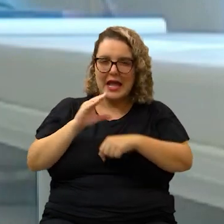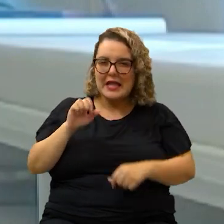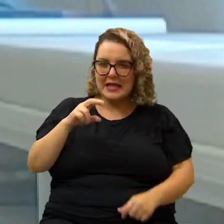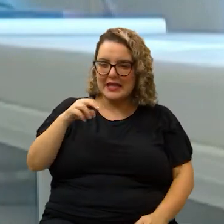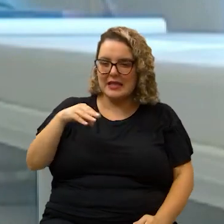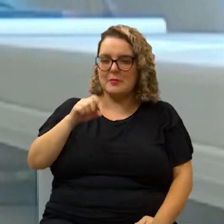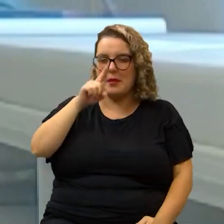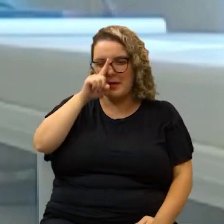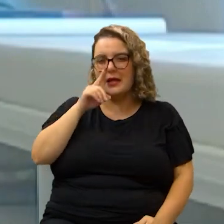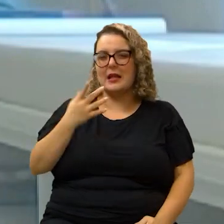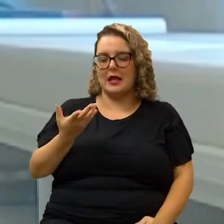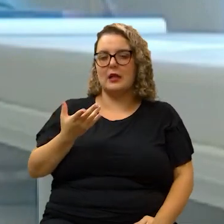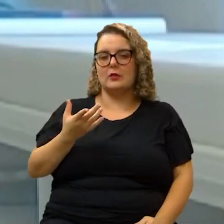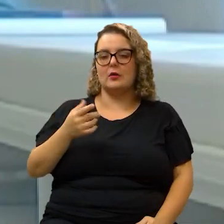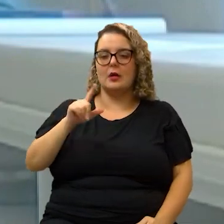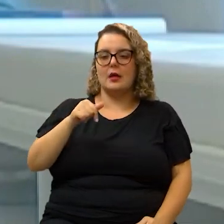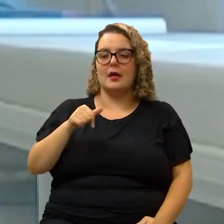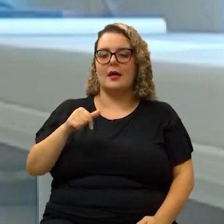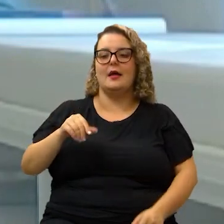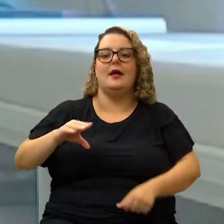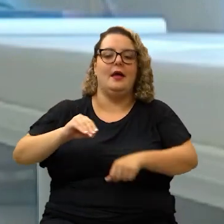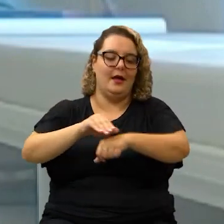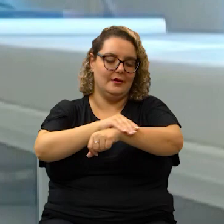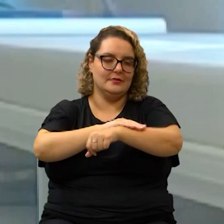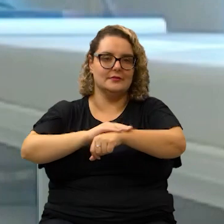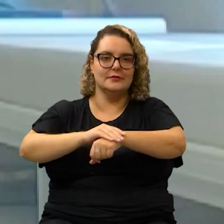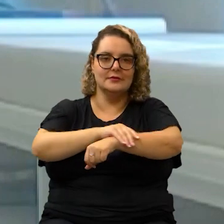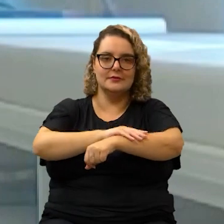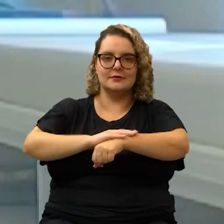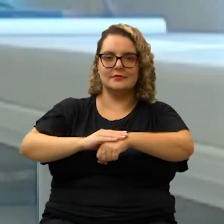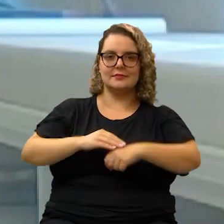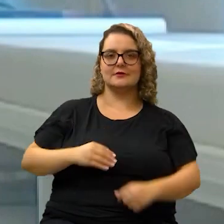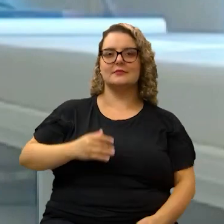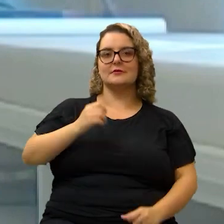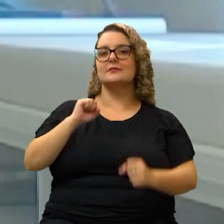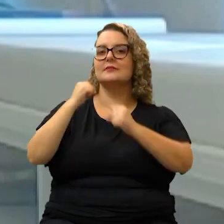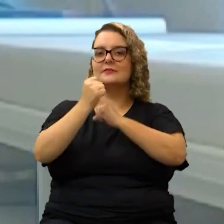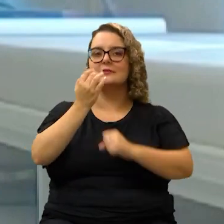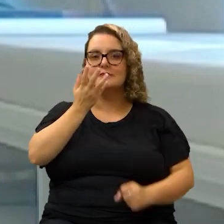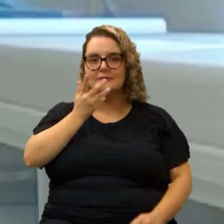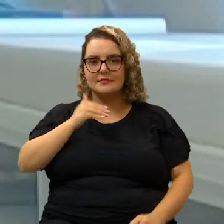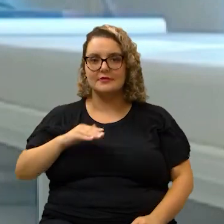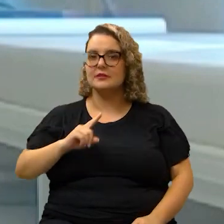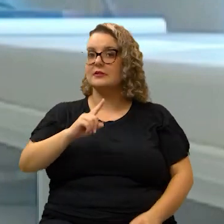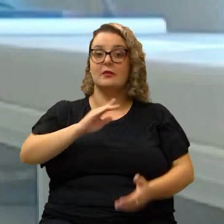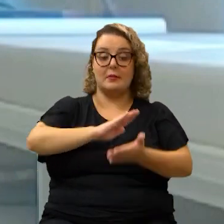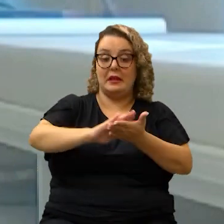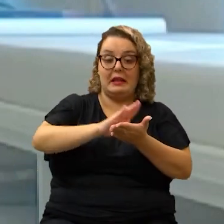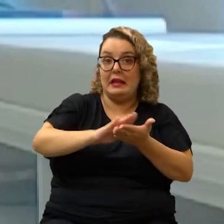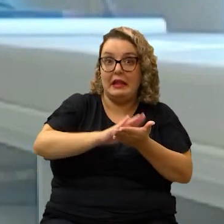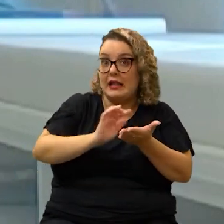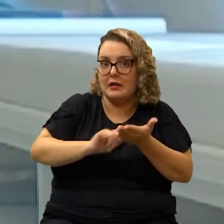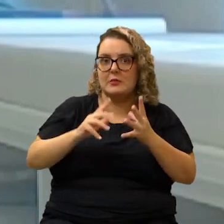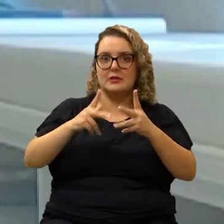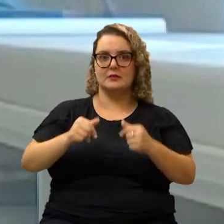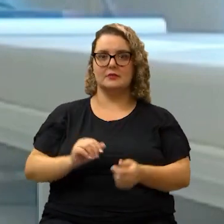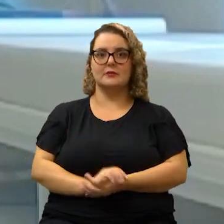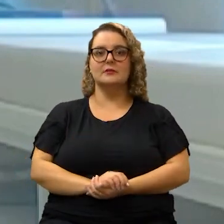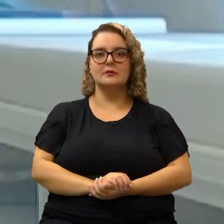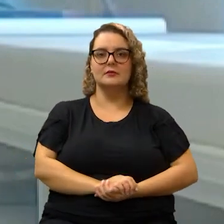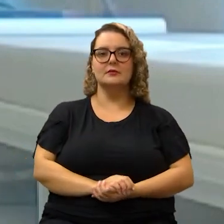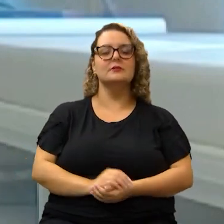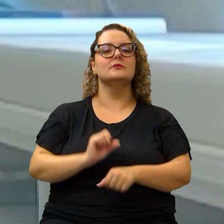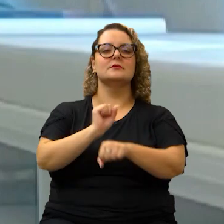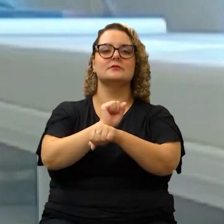para a criança, não é para tirar imediatamente, então é bom esperar, pode esperar até 8 horas, às vezes até um dia para dar